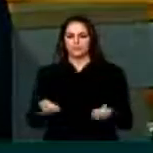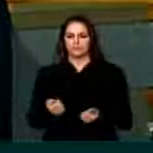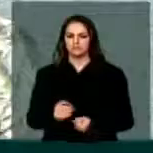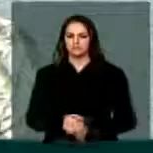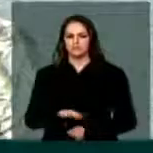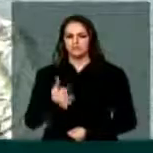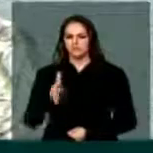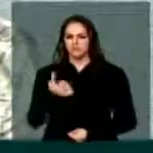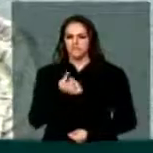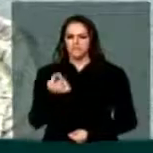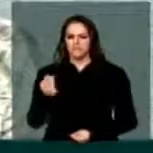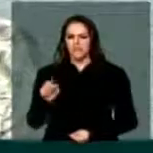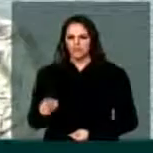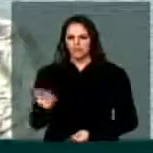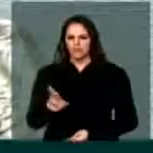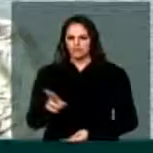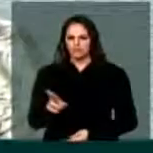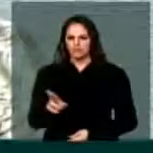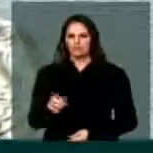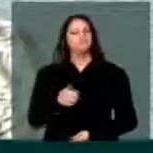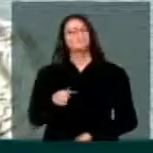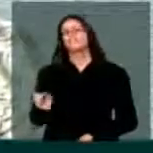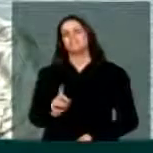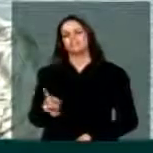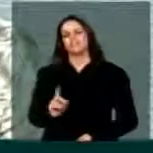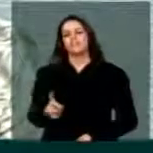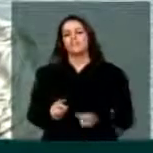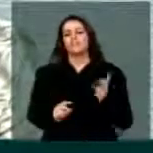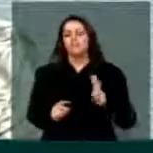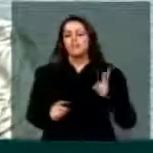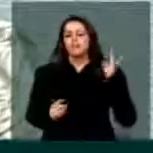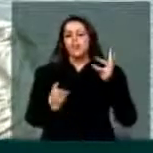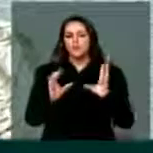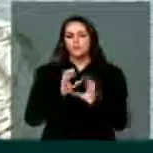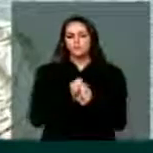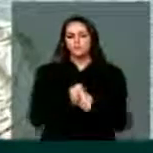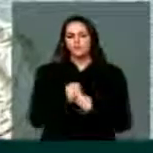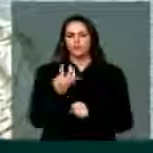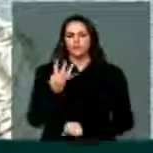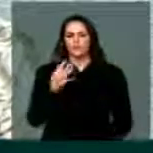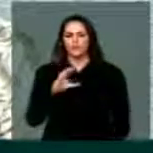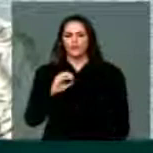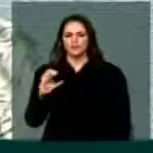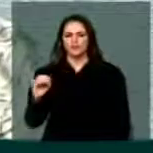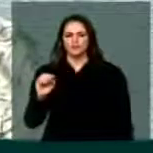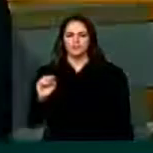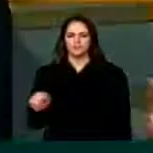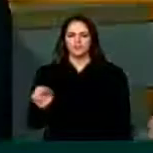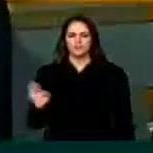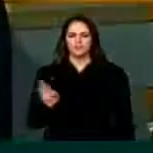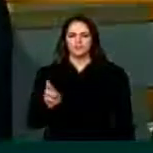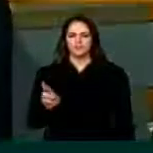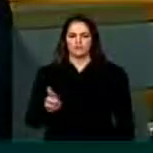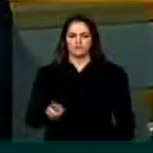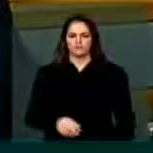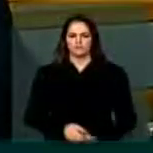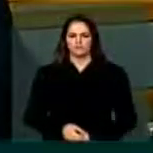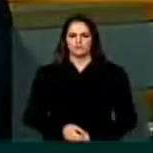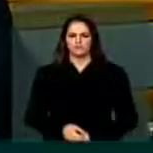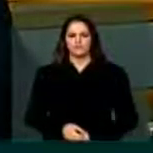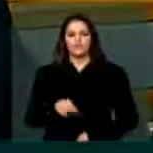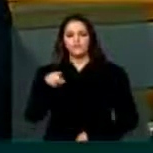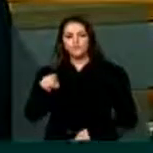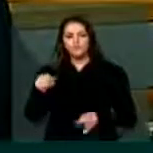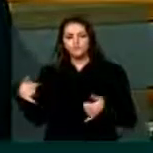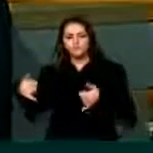mil? Não. O valor total eram R$400 mil. A senhora conversou por telefone,